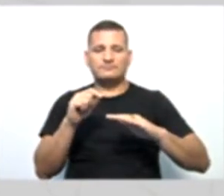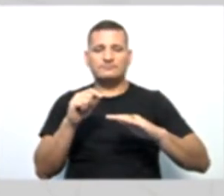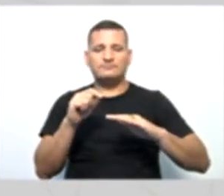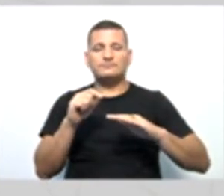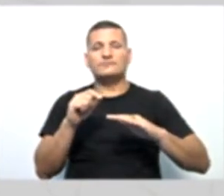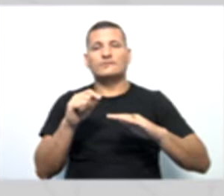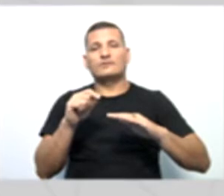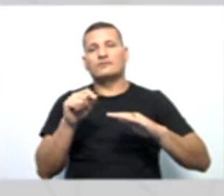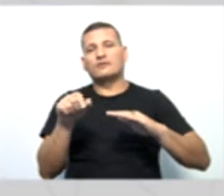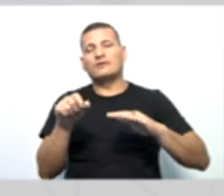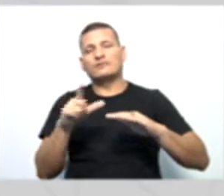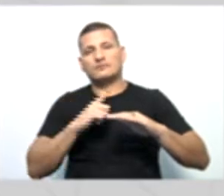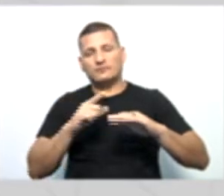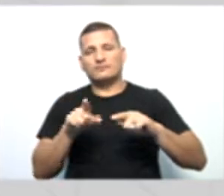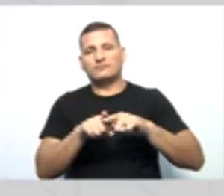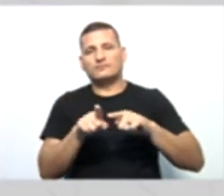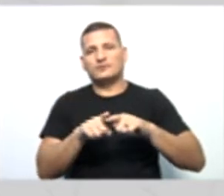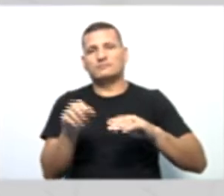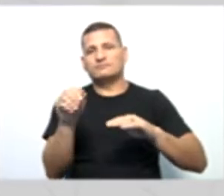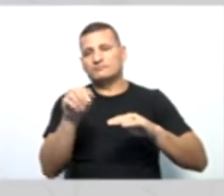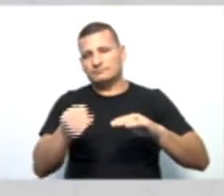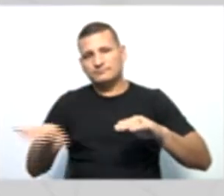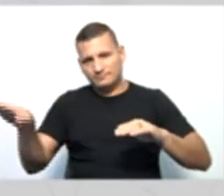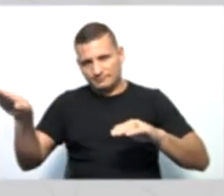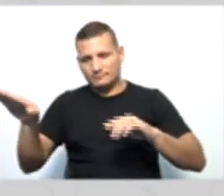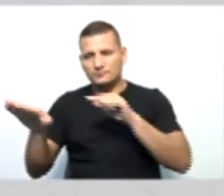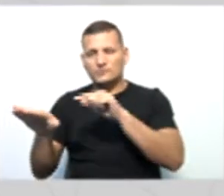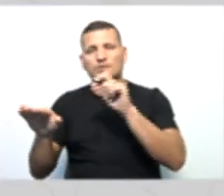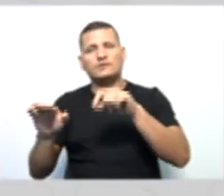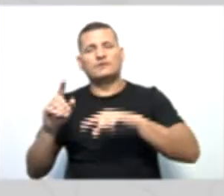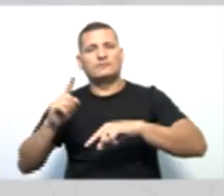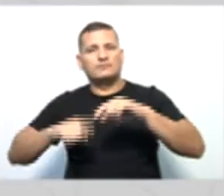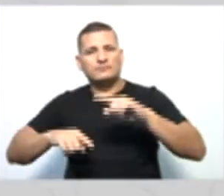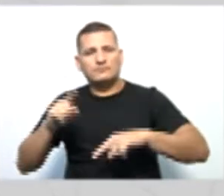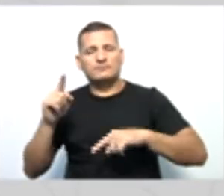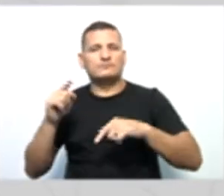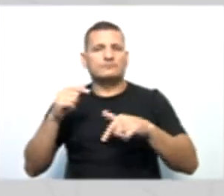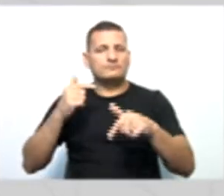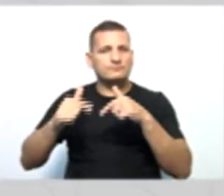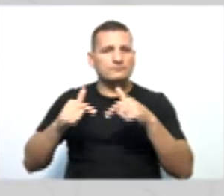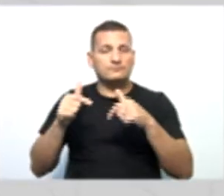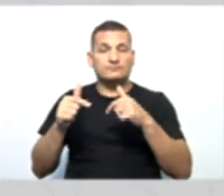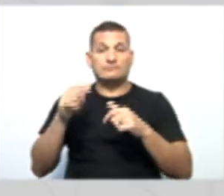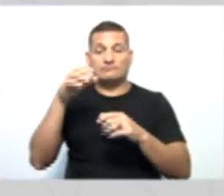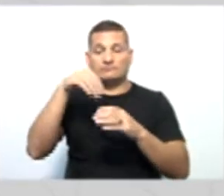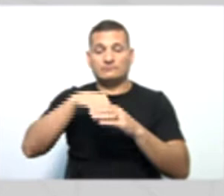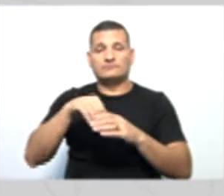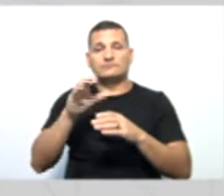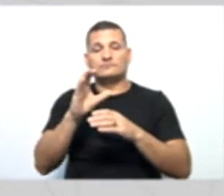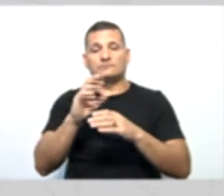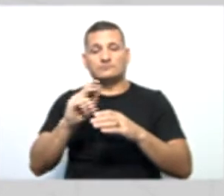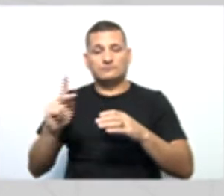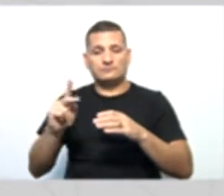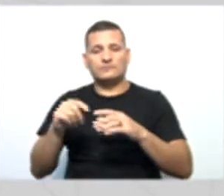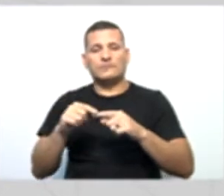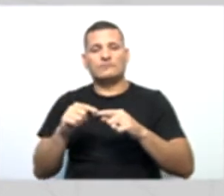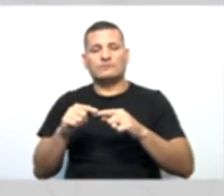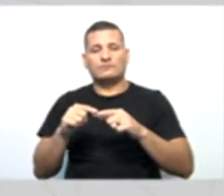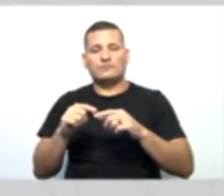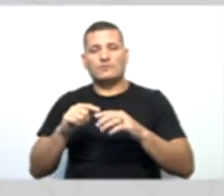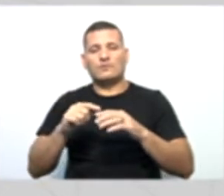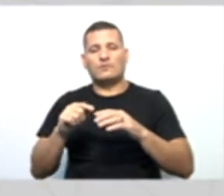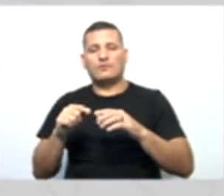uma saída, que são produtos ou serviços produzidos aí dentro da cooperativa que volta para onde,